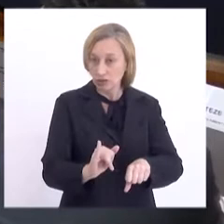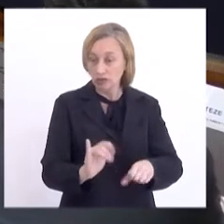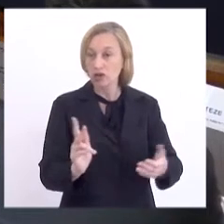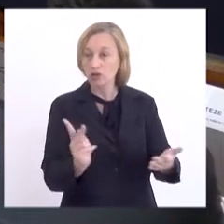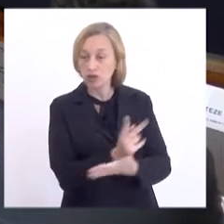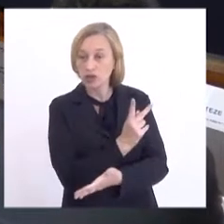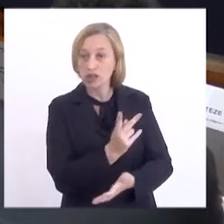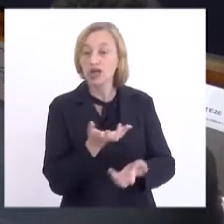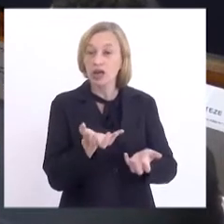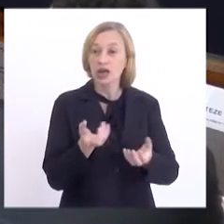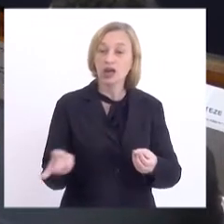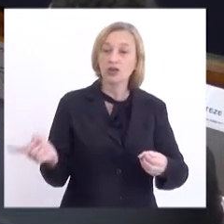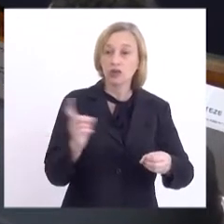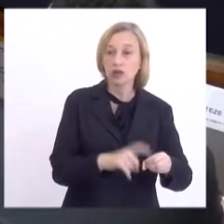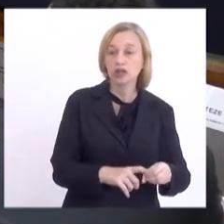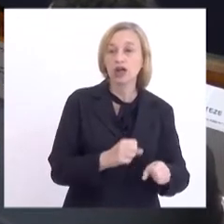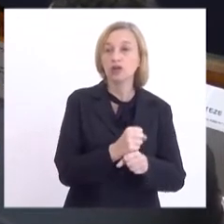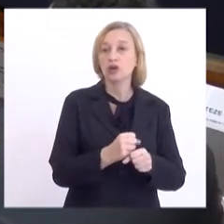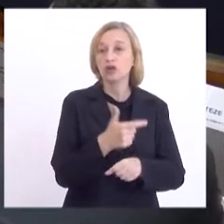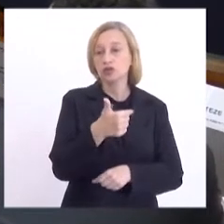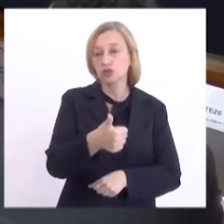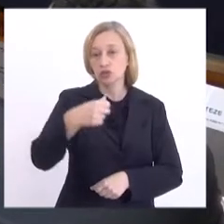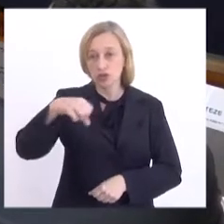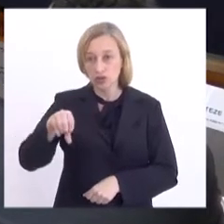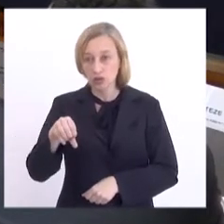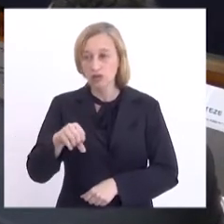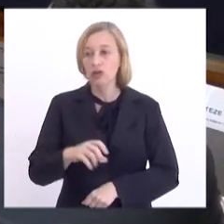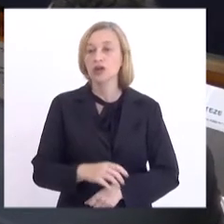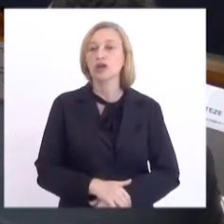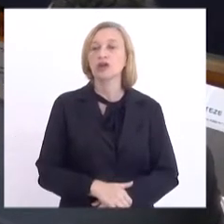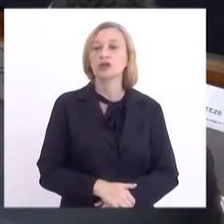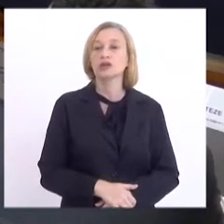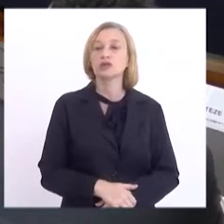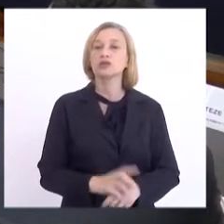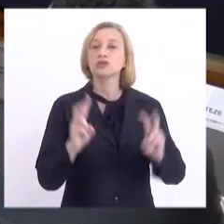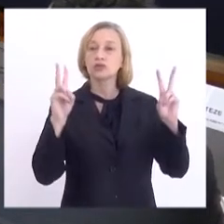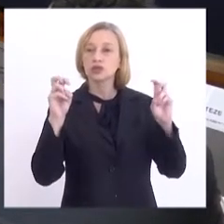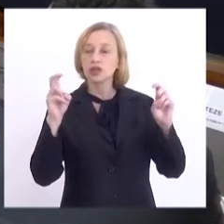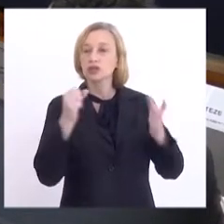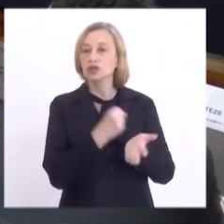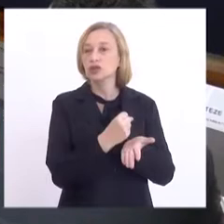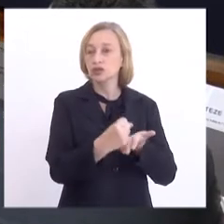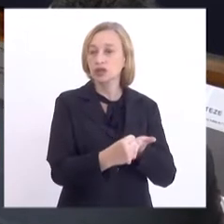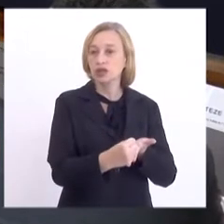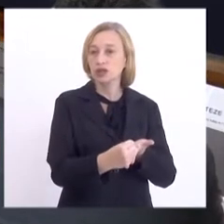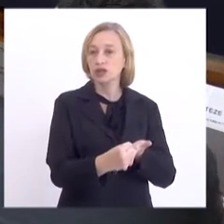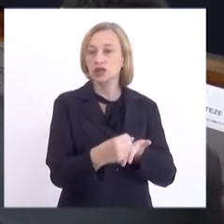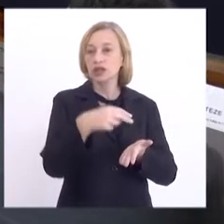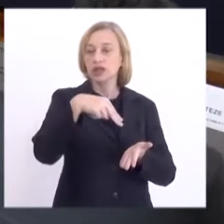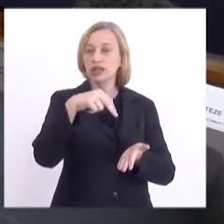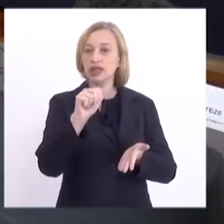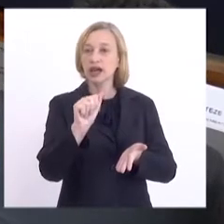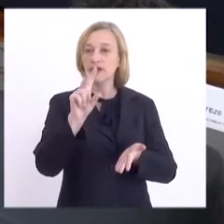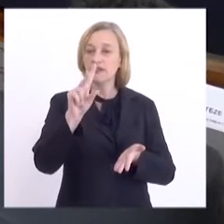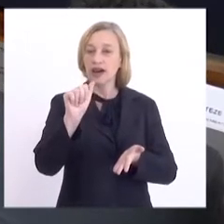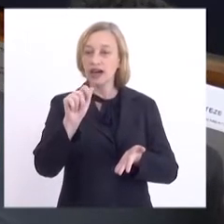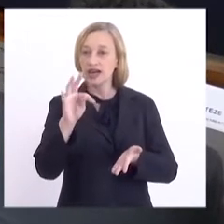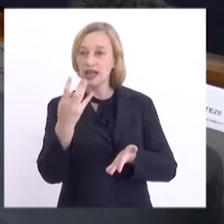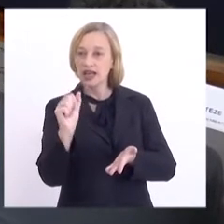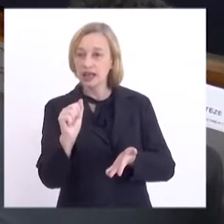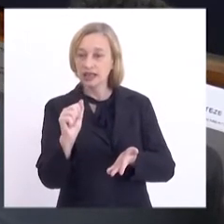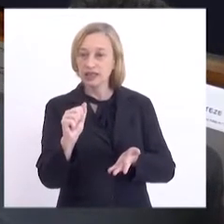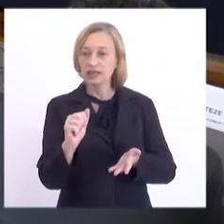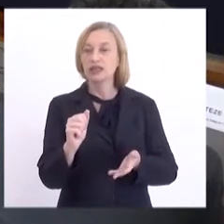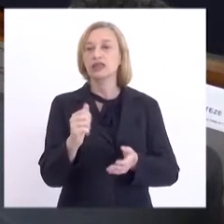quero voltar ao ano de 19 na questão das contratações na área da saúde